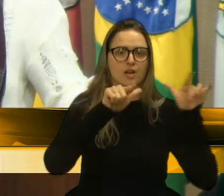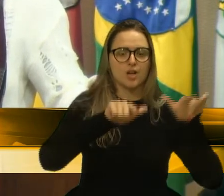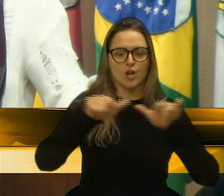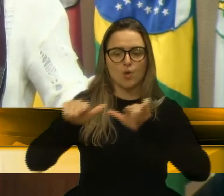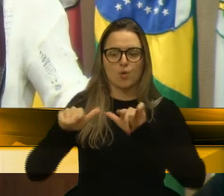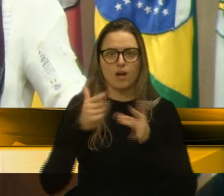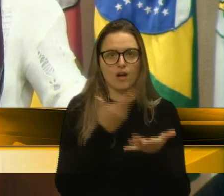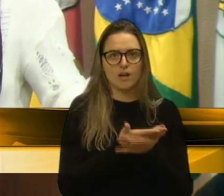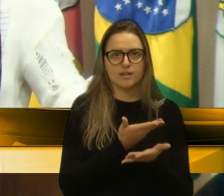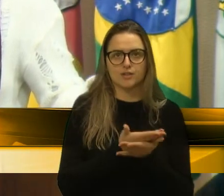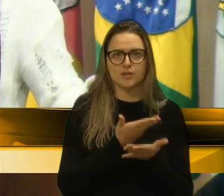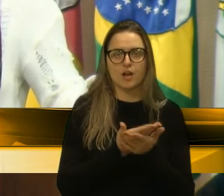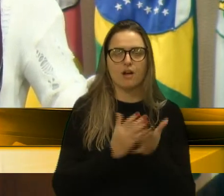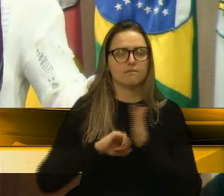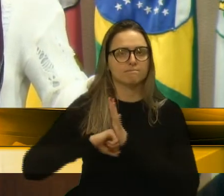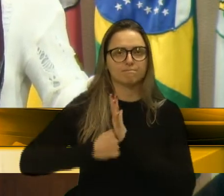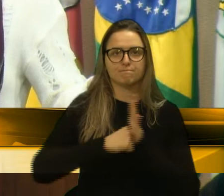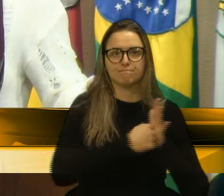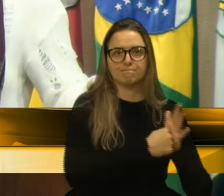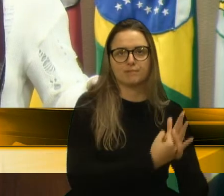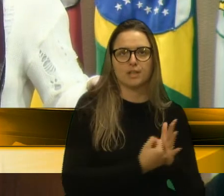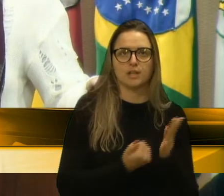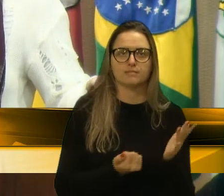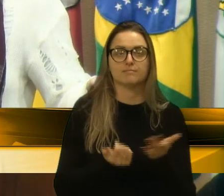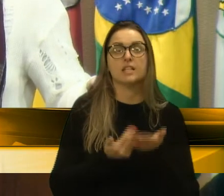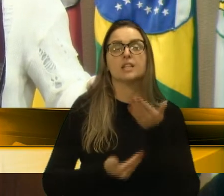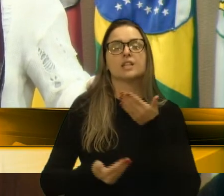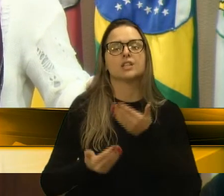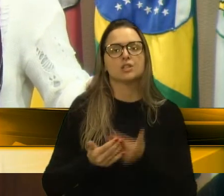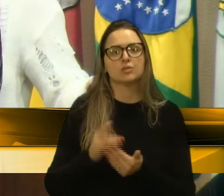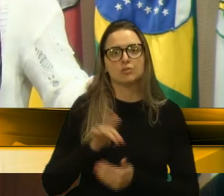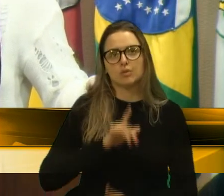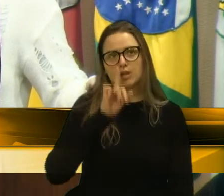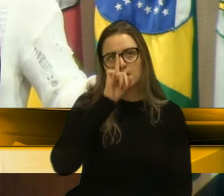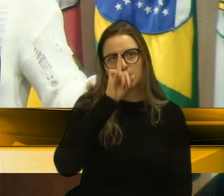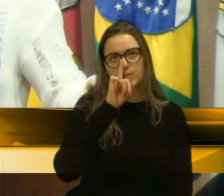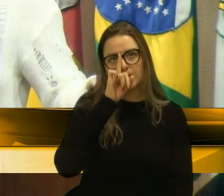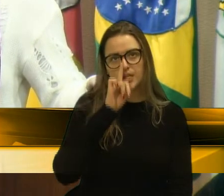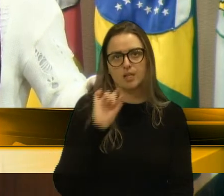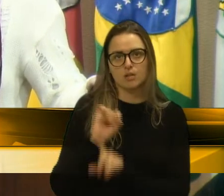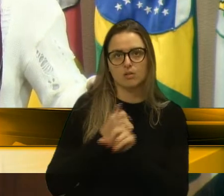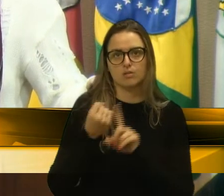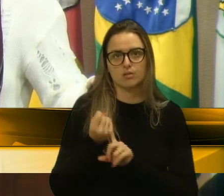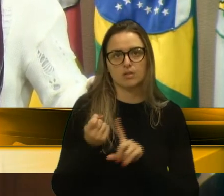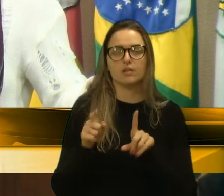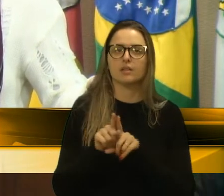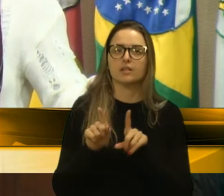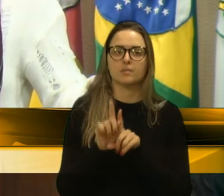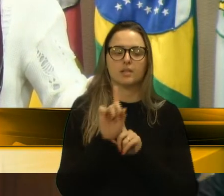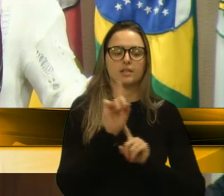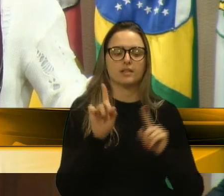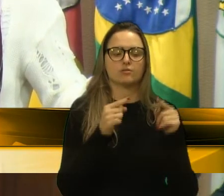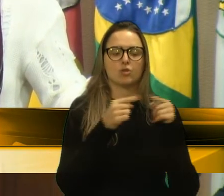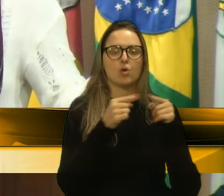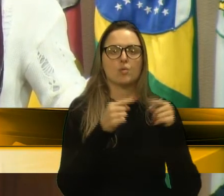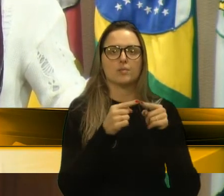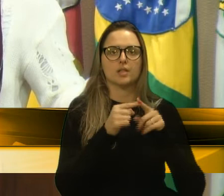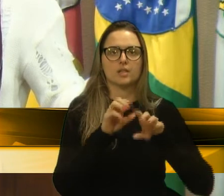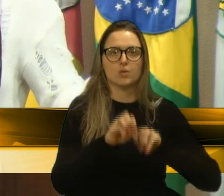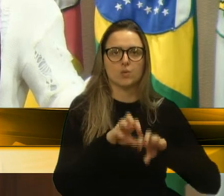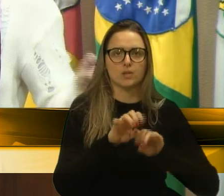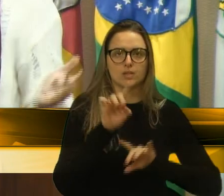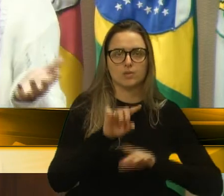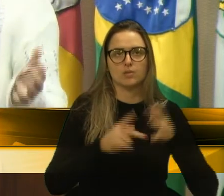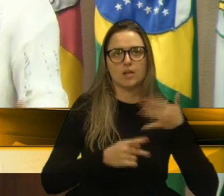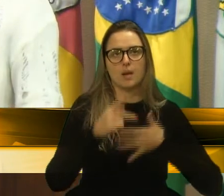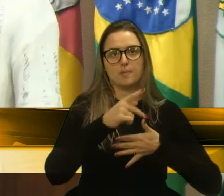aula interditadas, tudo isso representa um perigo, né? E, de fato, contraria o nosso discurso de que a educação é